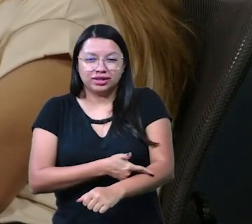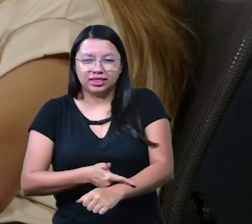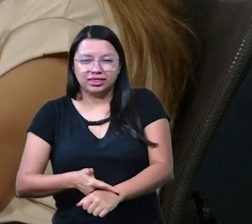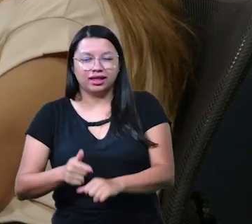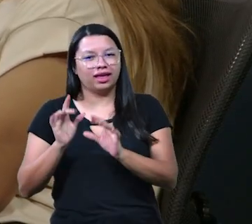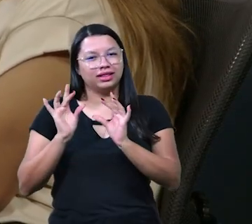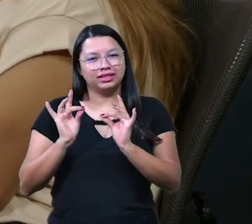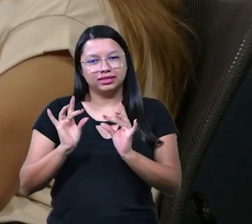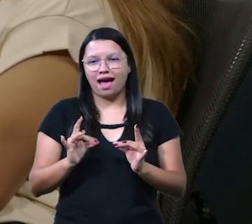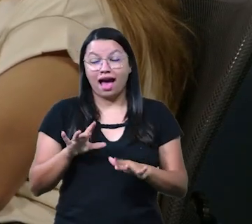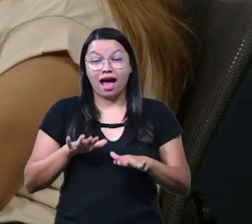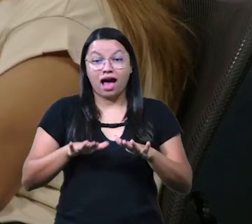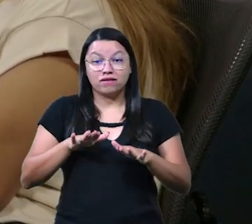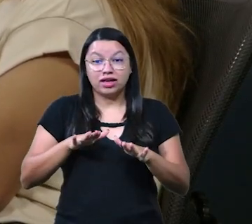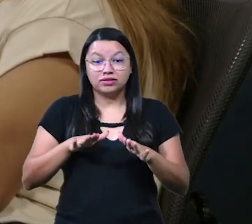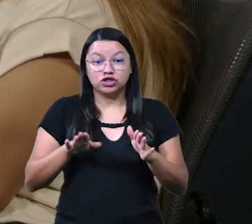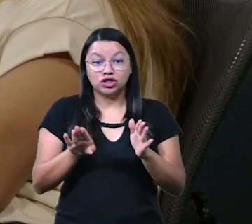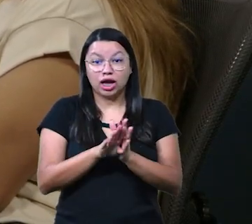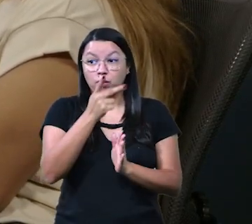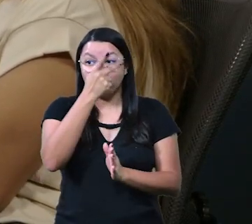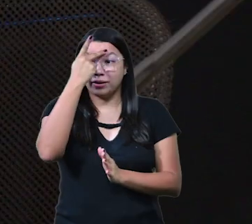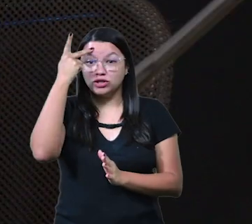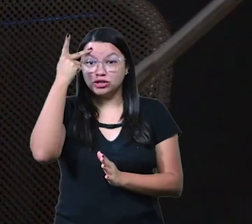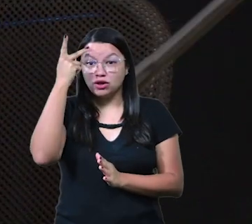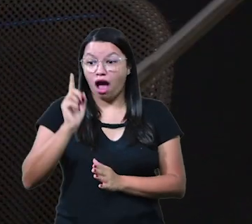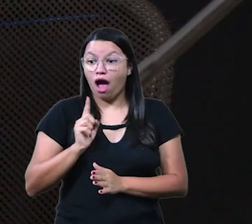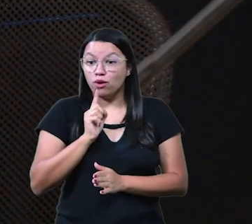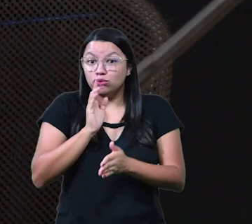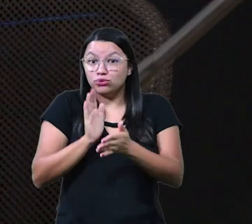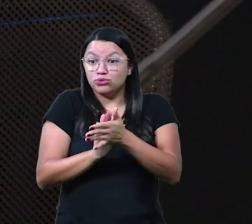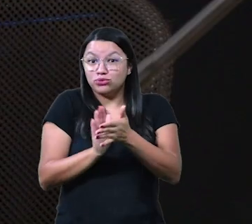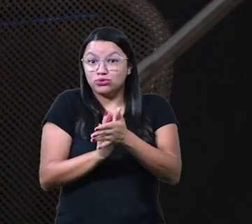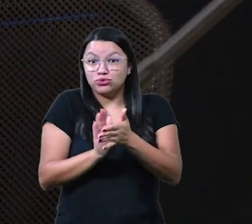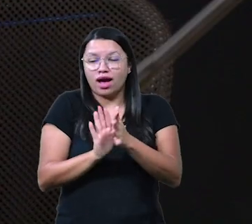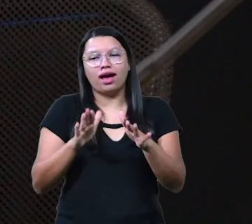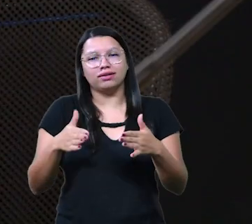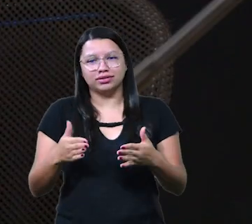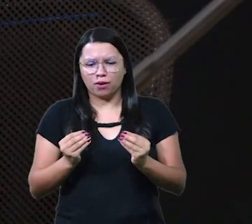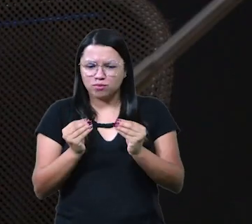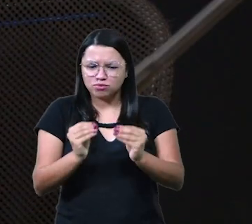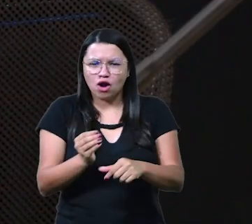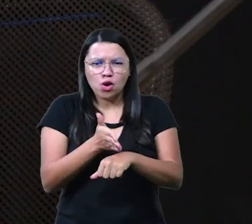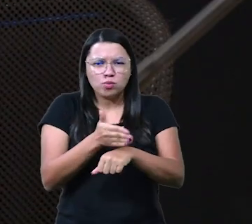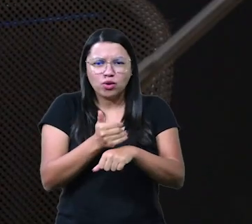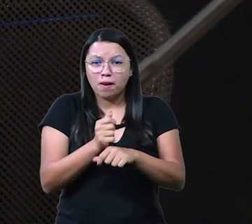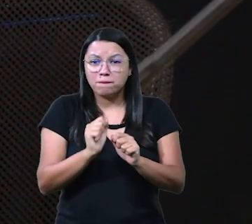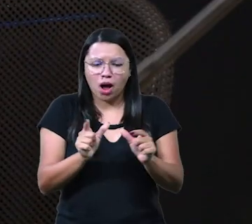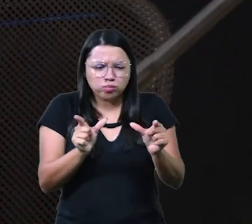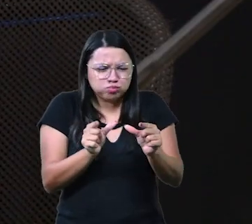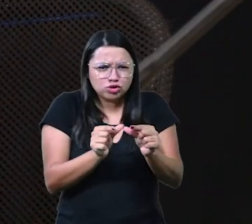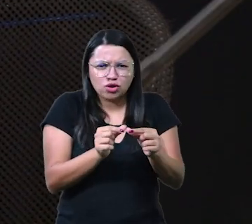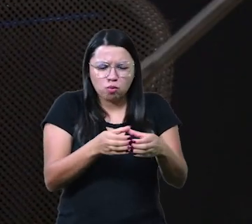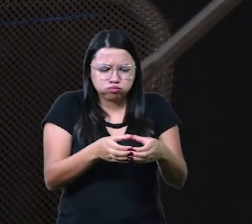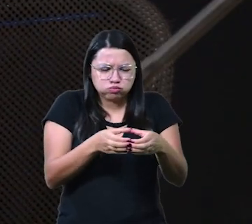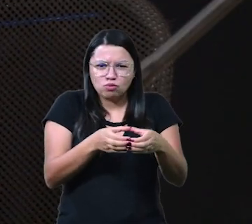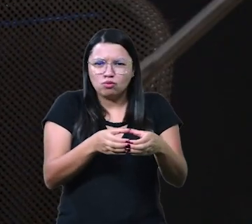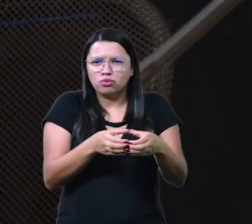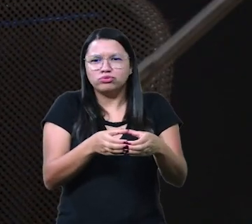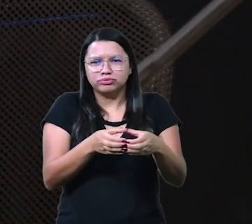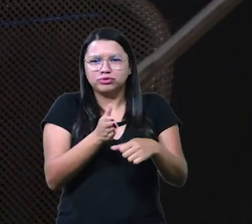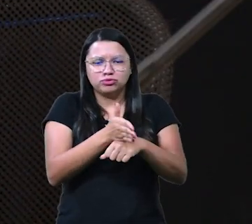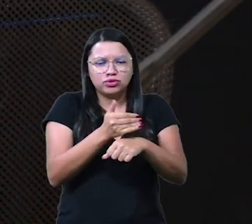isso, você está recebendo um hóspede que está vindo comemorar aniversário, então deixa um bolinho ali, pode ser um cupcake, né? Um bolinho